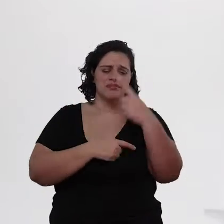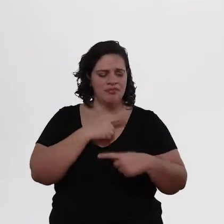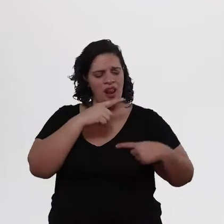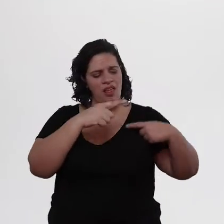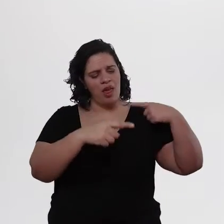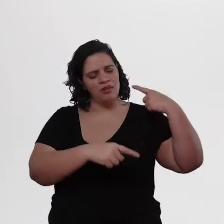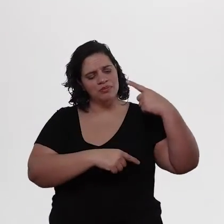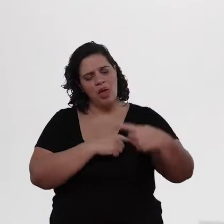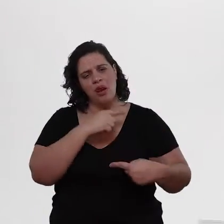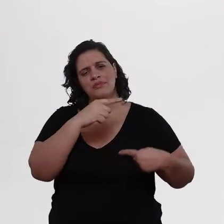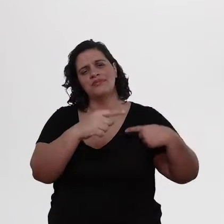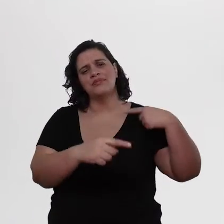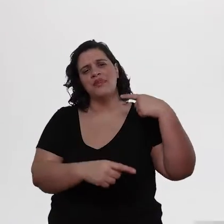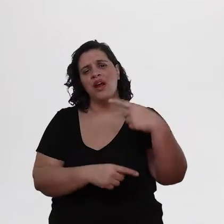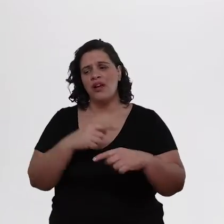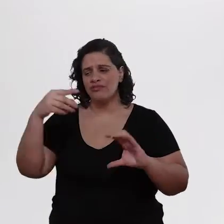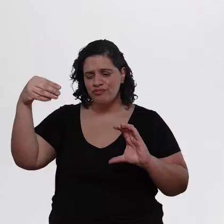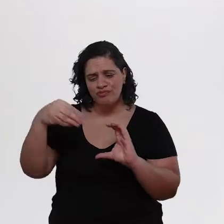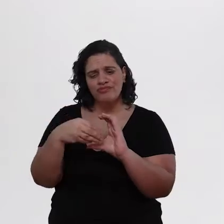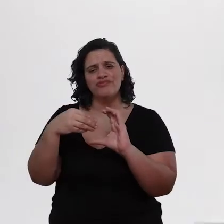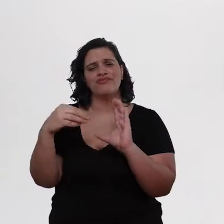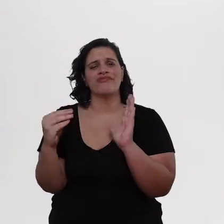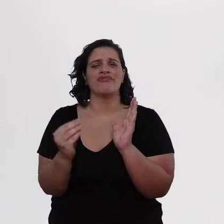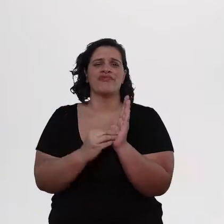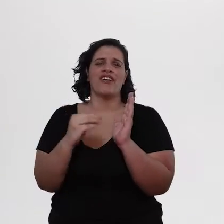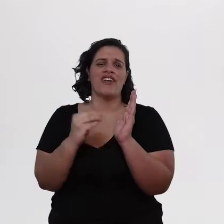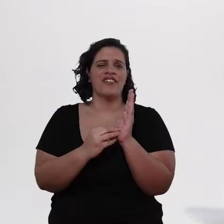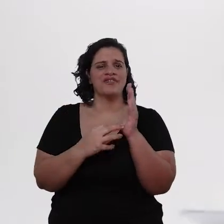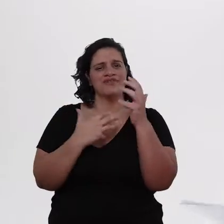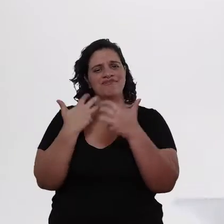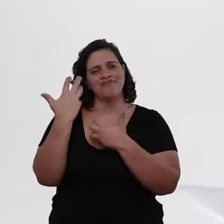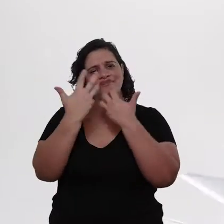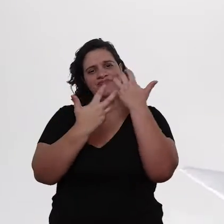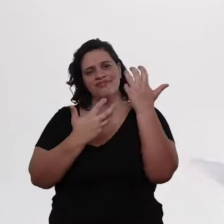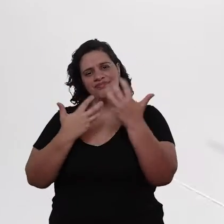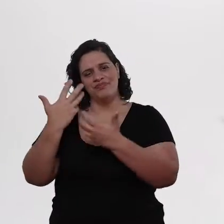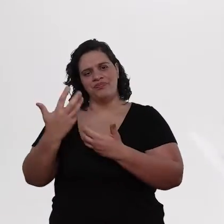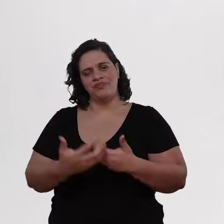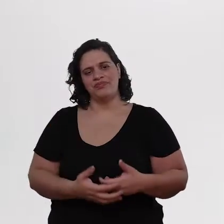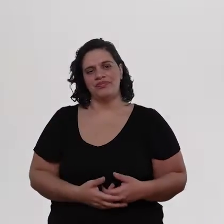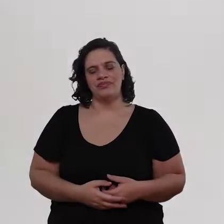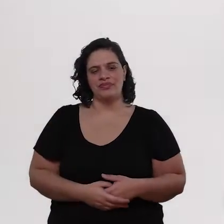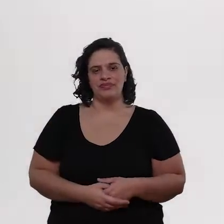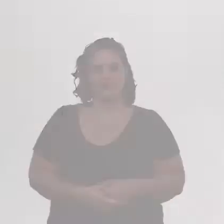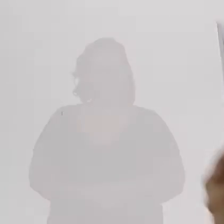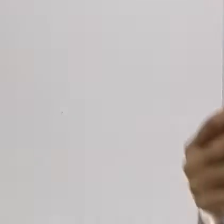io, assim eu vou, em busca da parte que falta em mim.